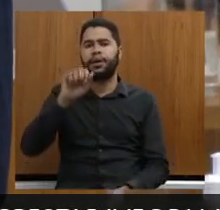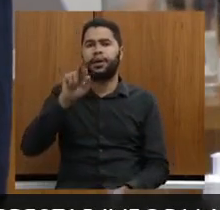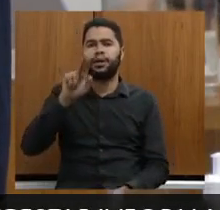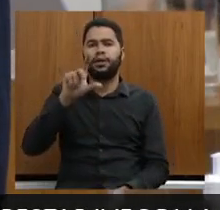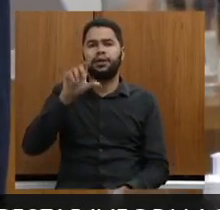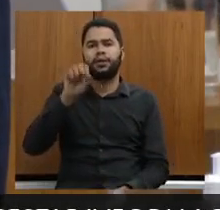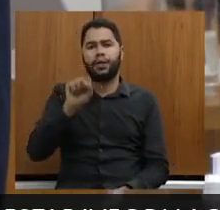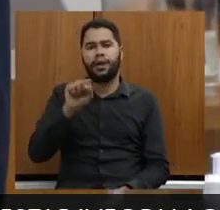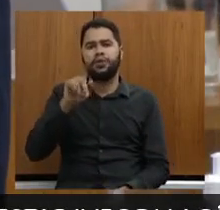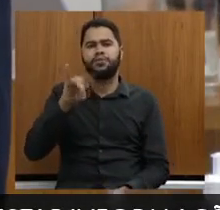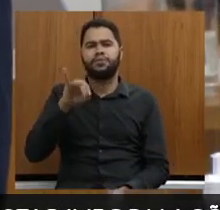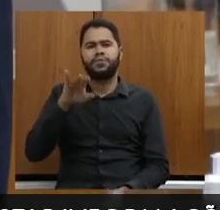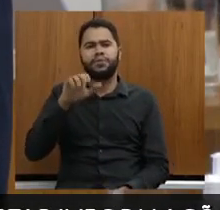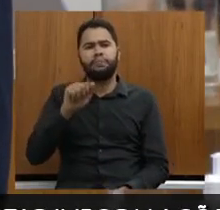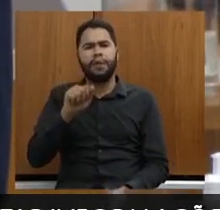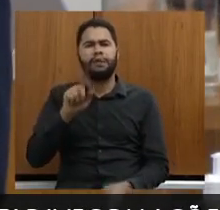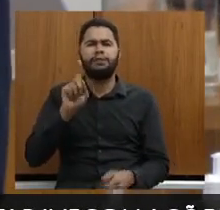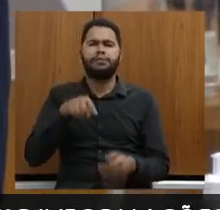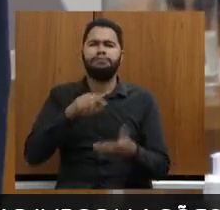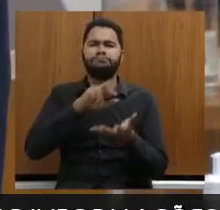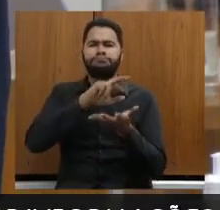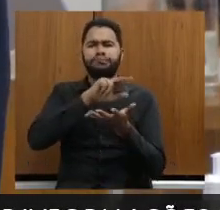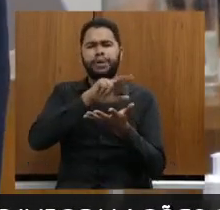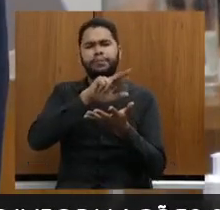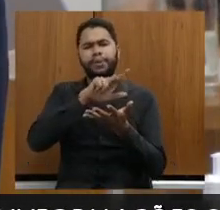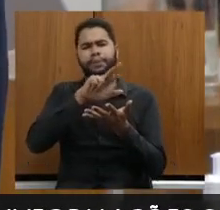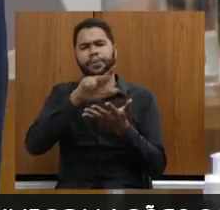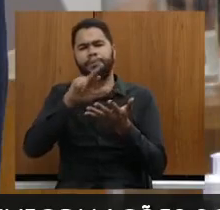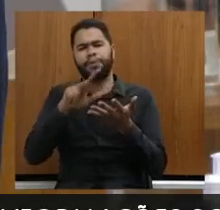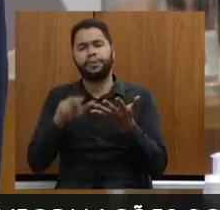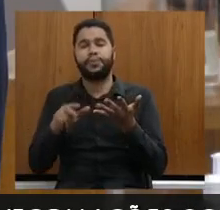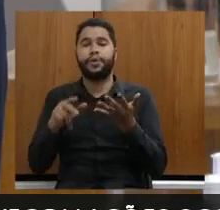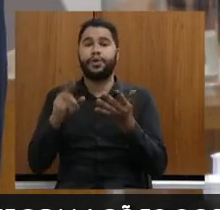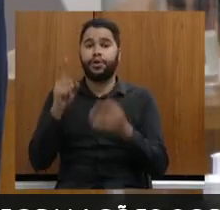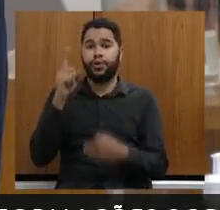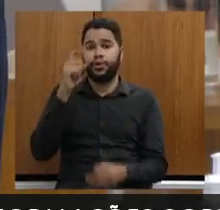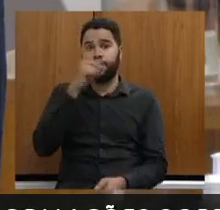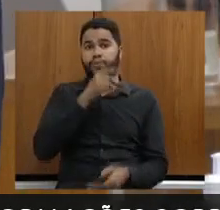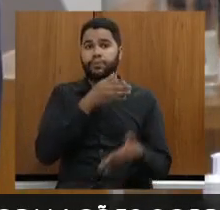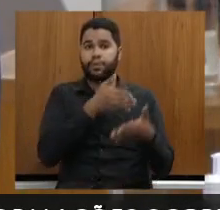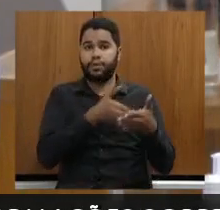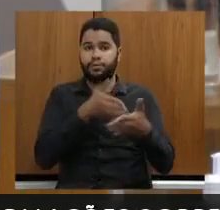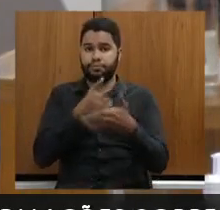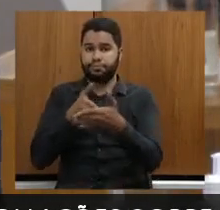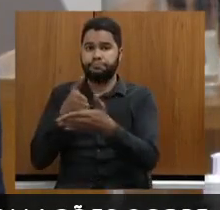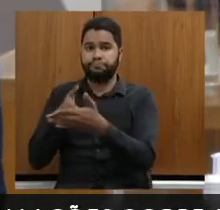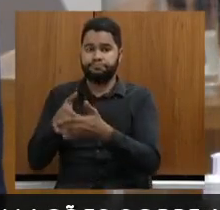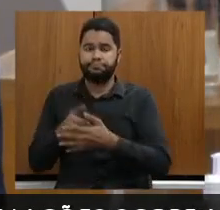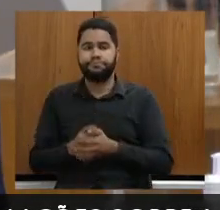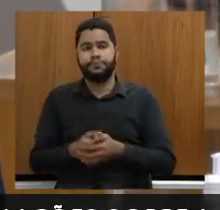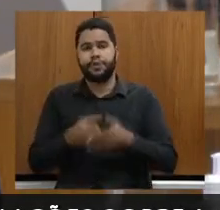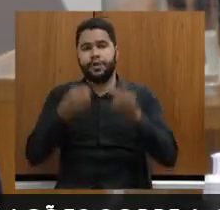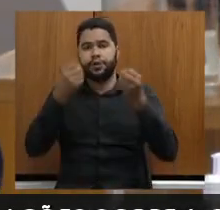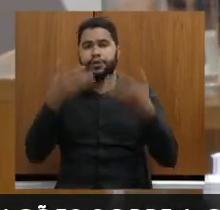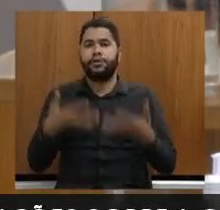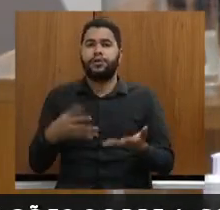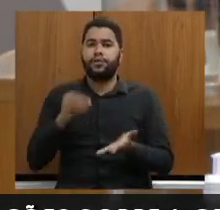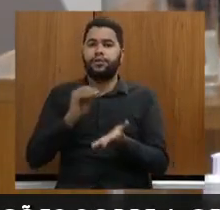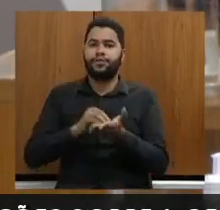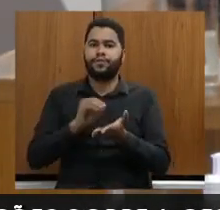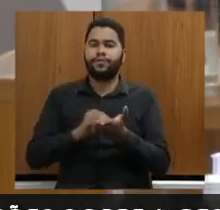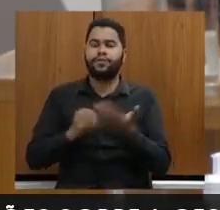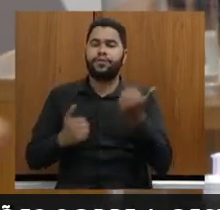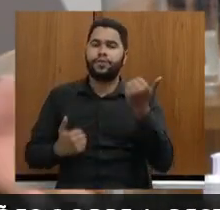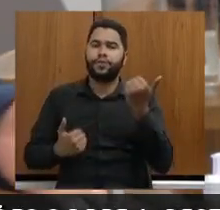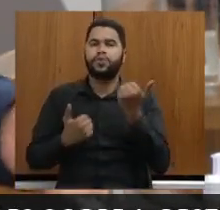que ele número ou uma série de dificuldades que os produtores do nosso Estado enfrenta né falou da falta de mais